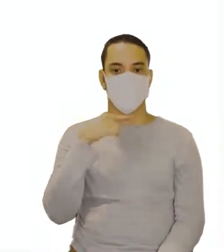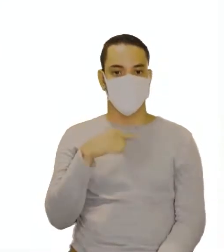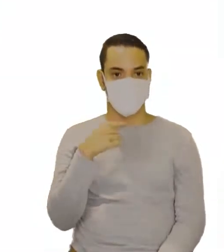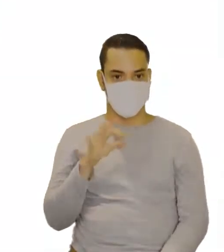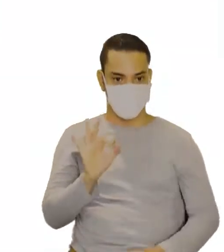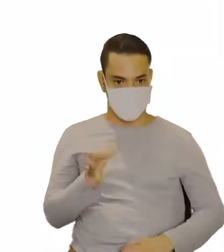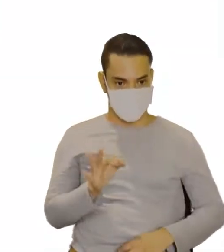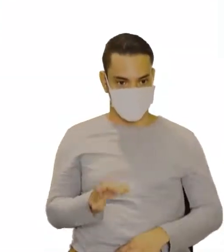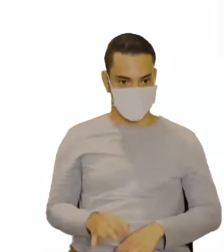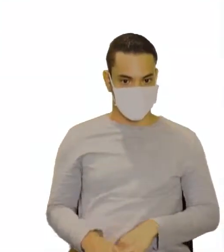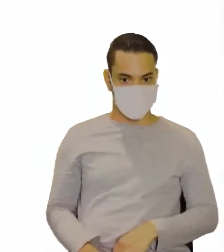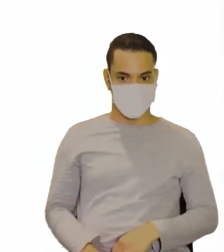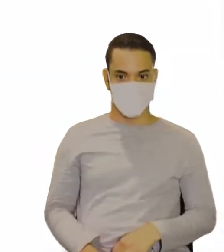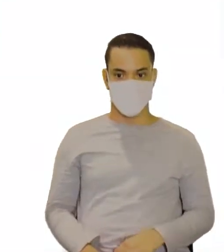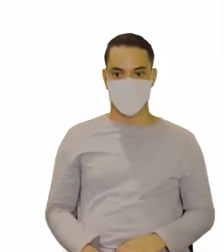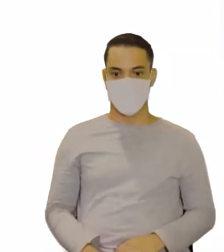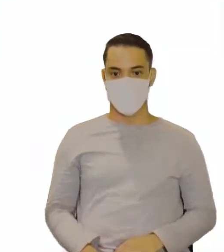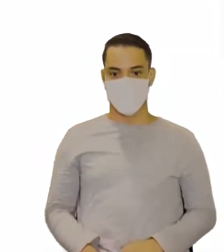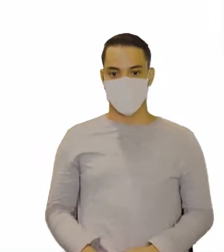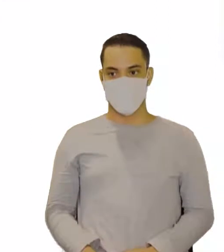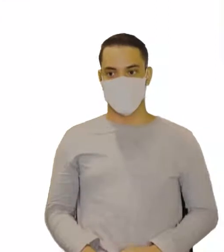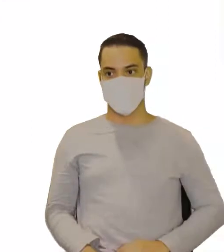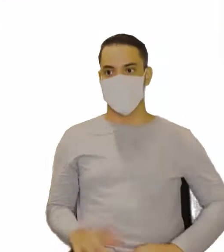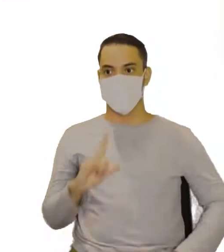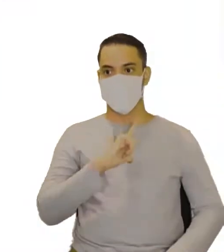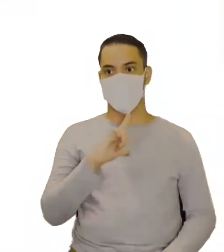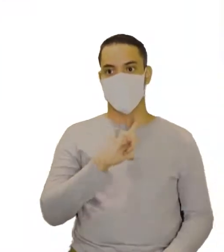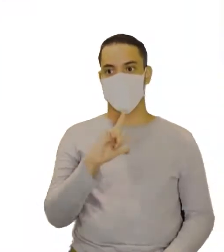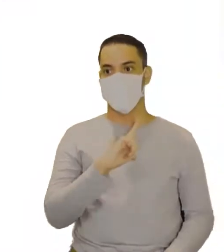aí, ok? E aqui nós temos a